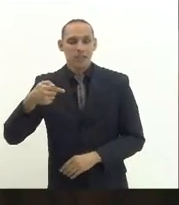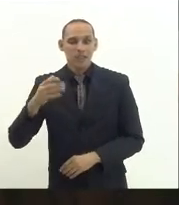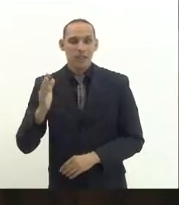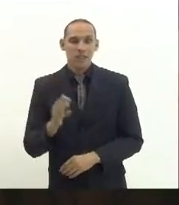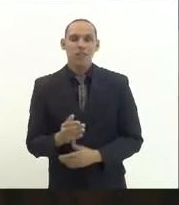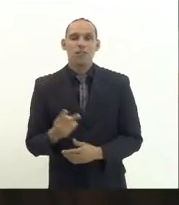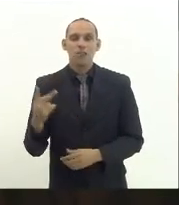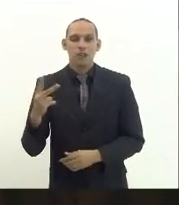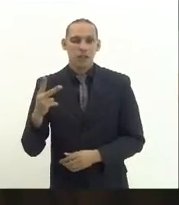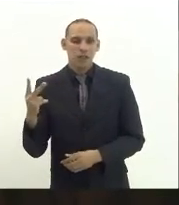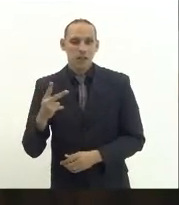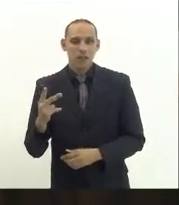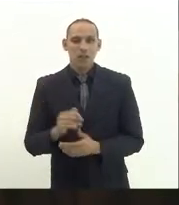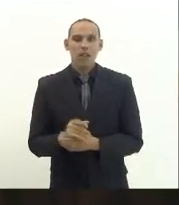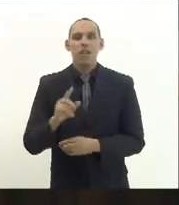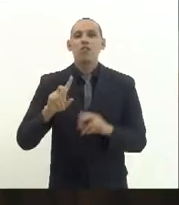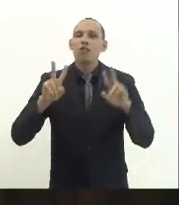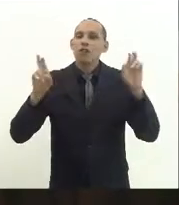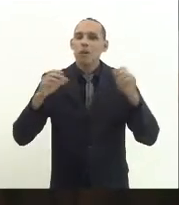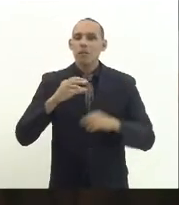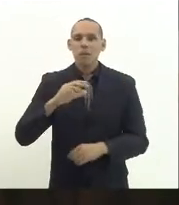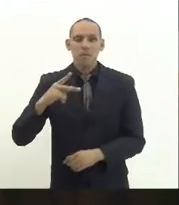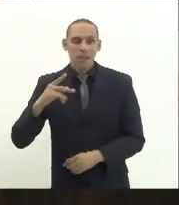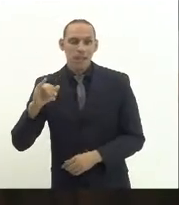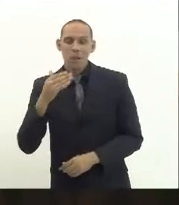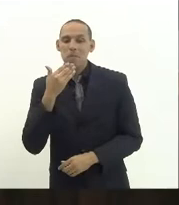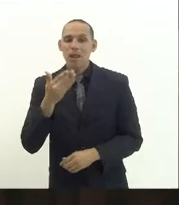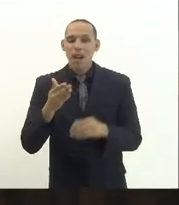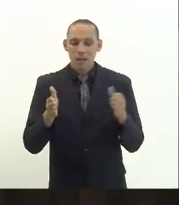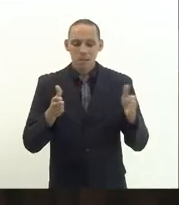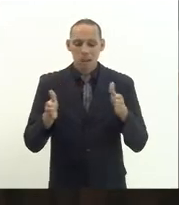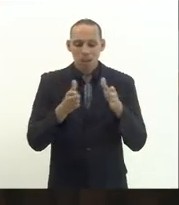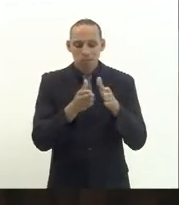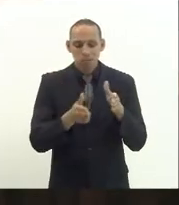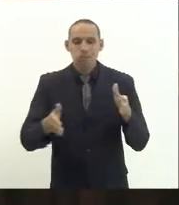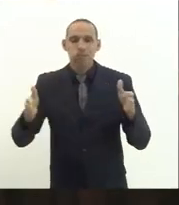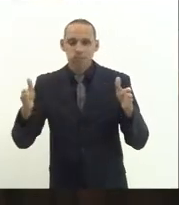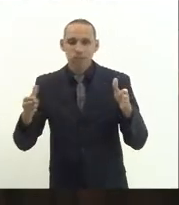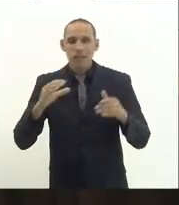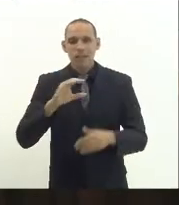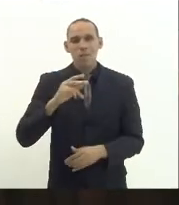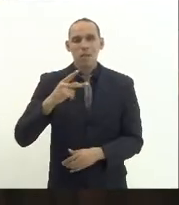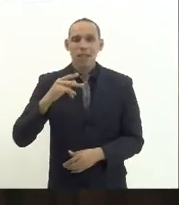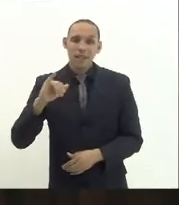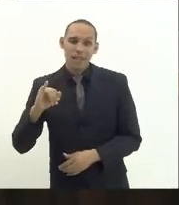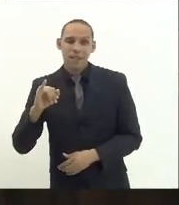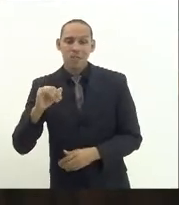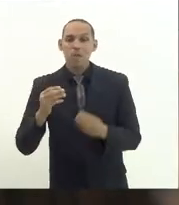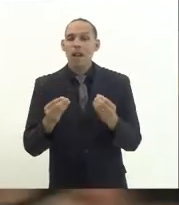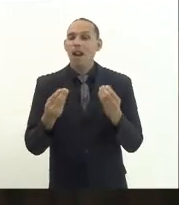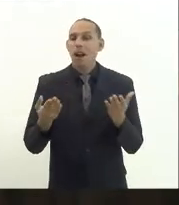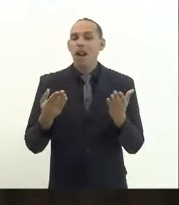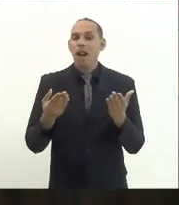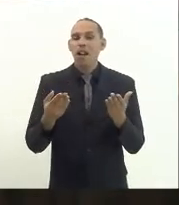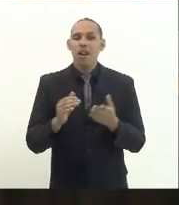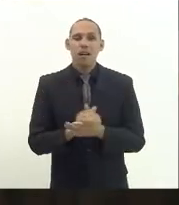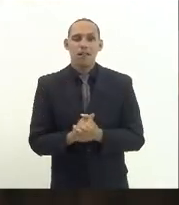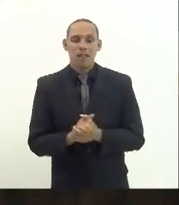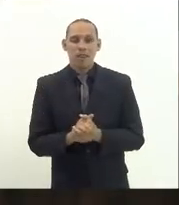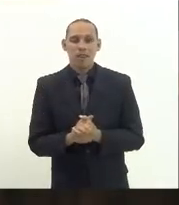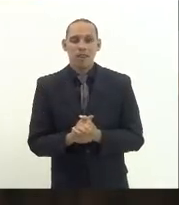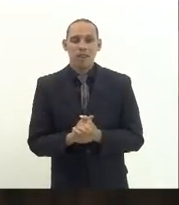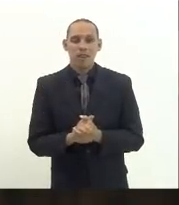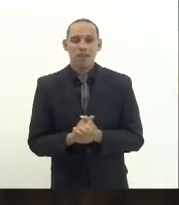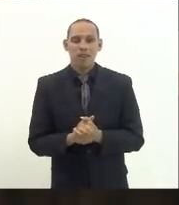inquérito resolução 574 de 21 que solicitar a prorrogação do prazo funcionamento da comissão parlamentar de inquérito destinada a funcionar